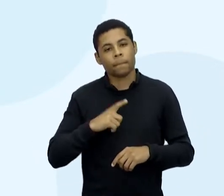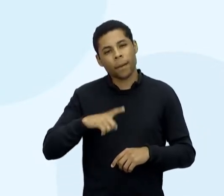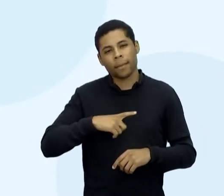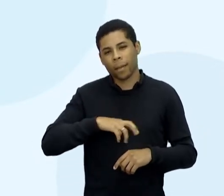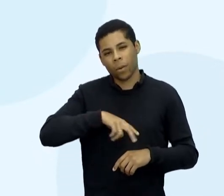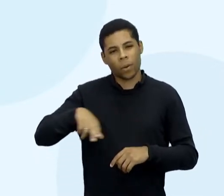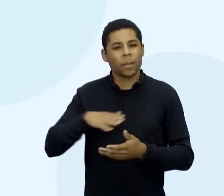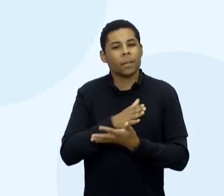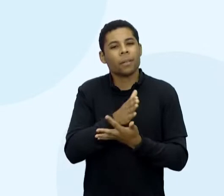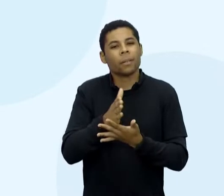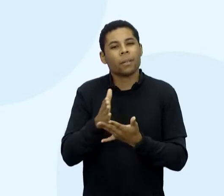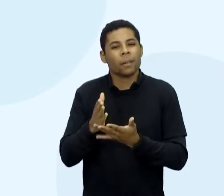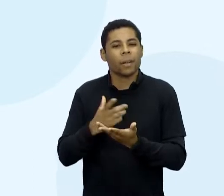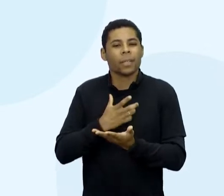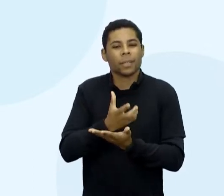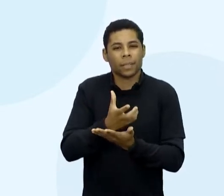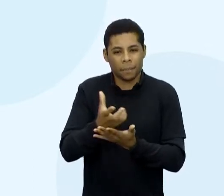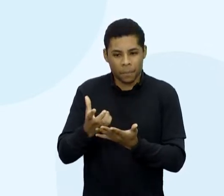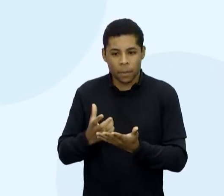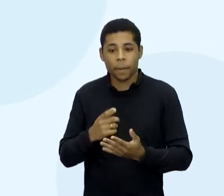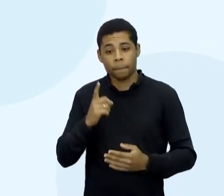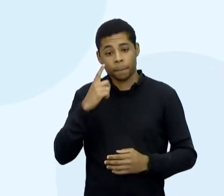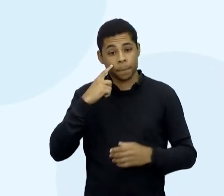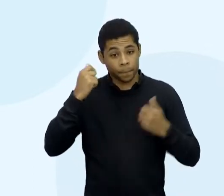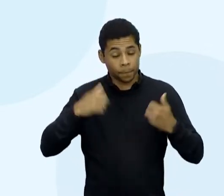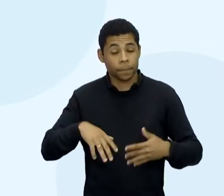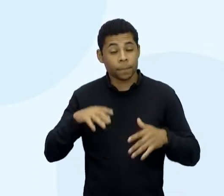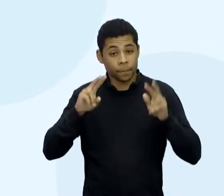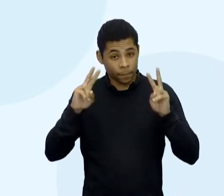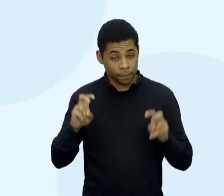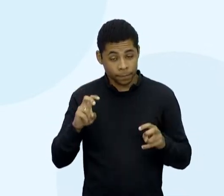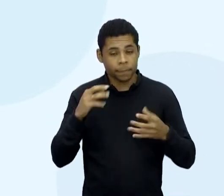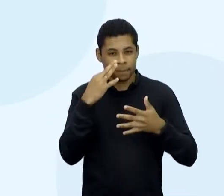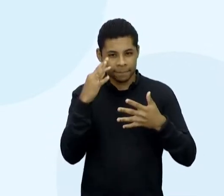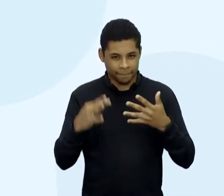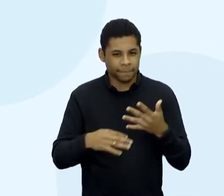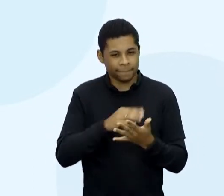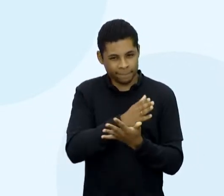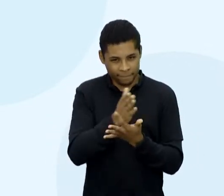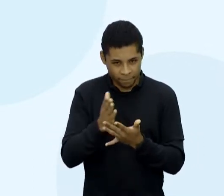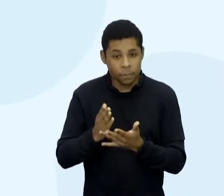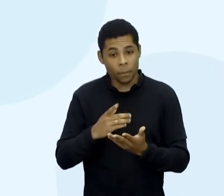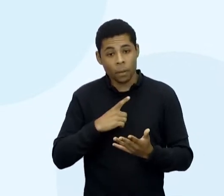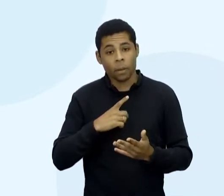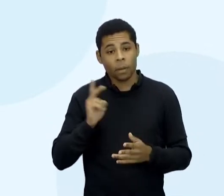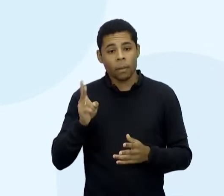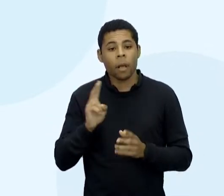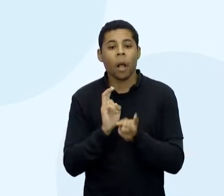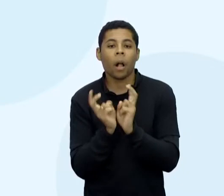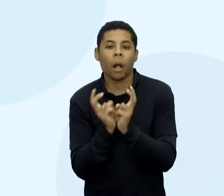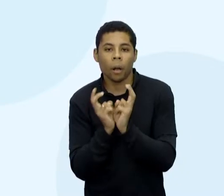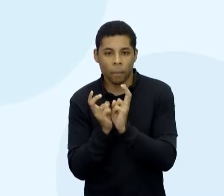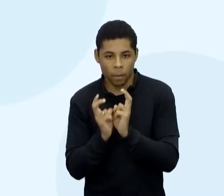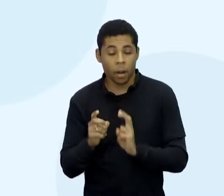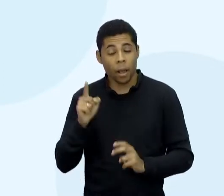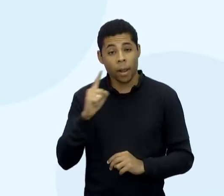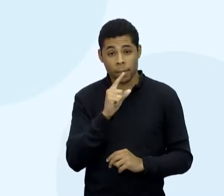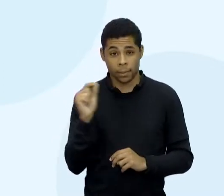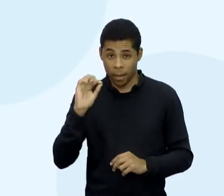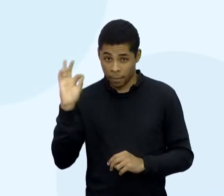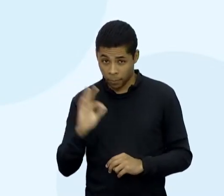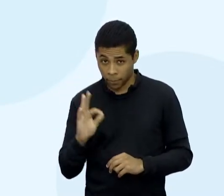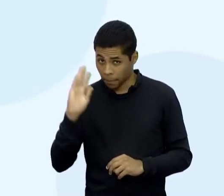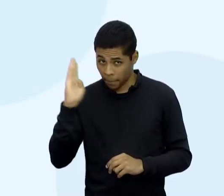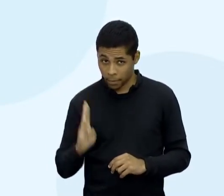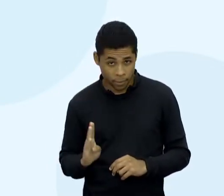interdisciplinares. Vamos falar um pouquinho sobre a capoeira e a gente já começa dizendo o seguinte: ela não é 100% brasileira,